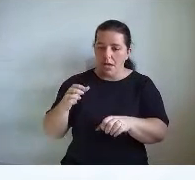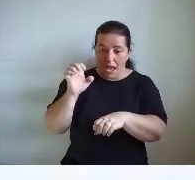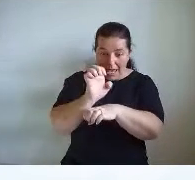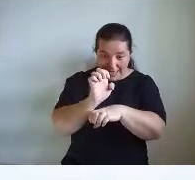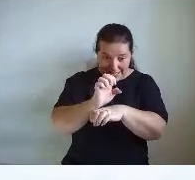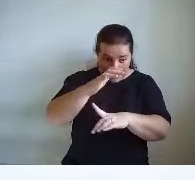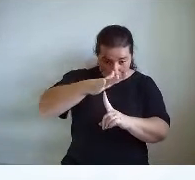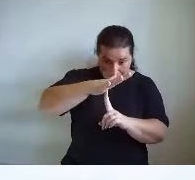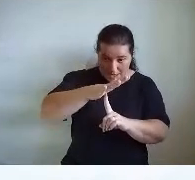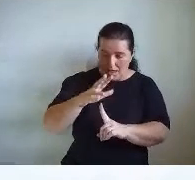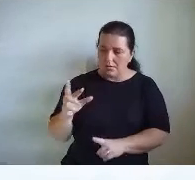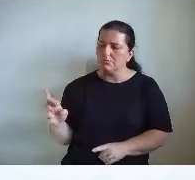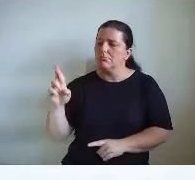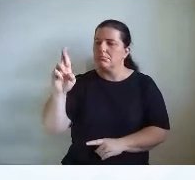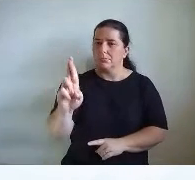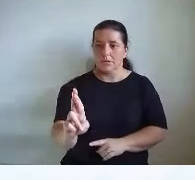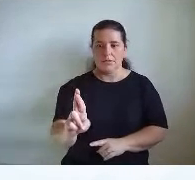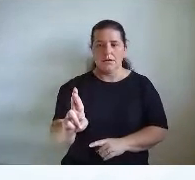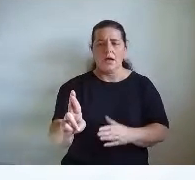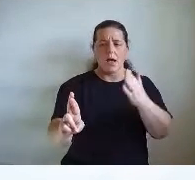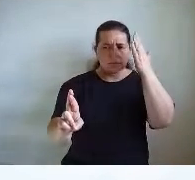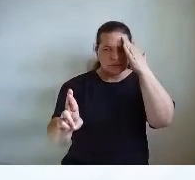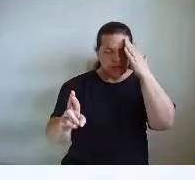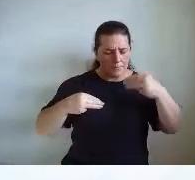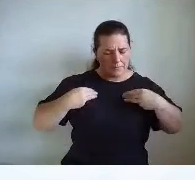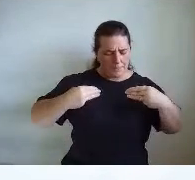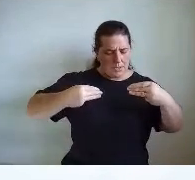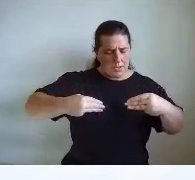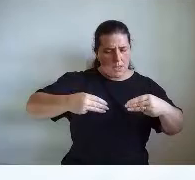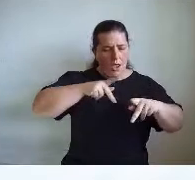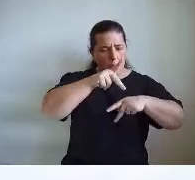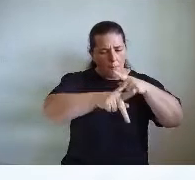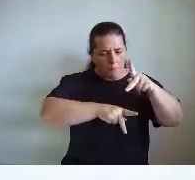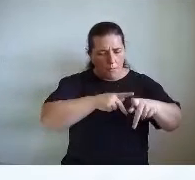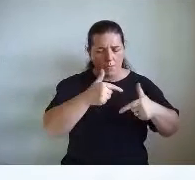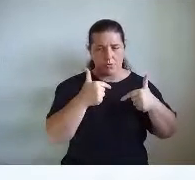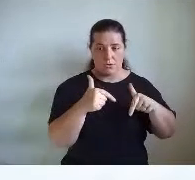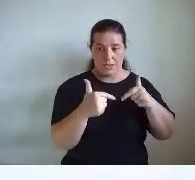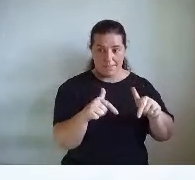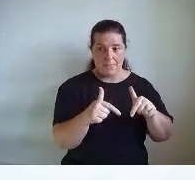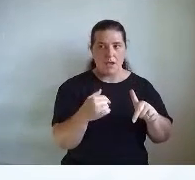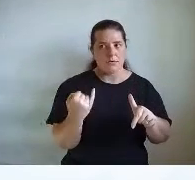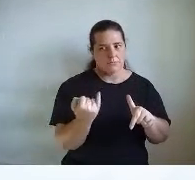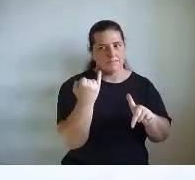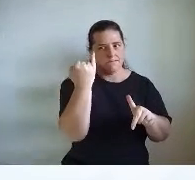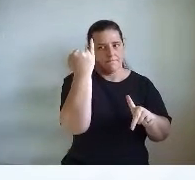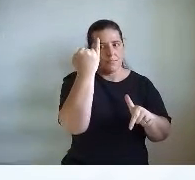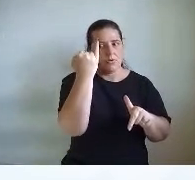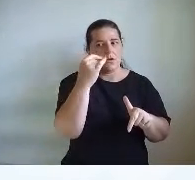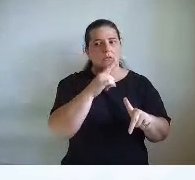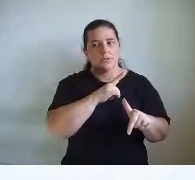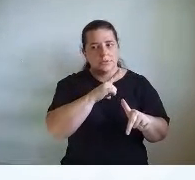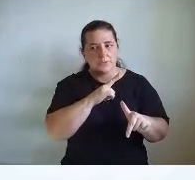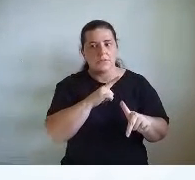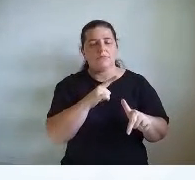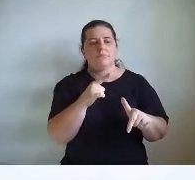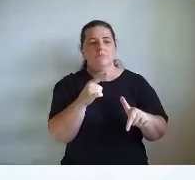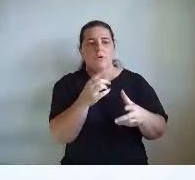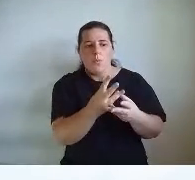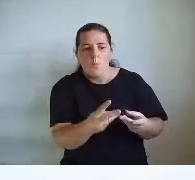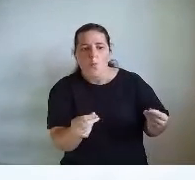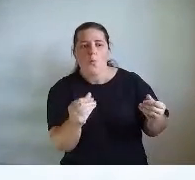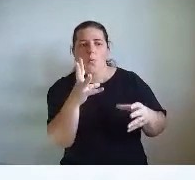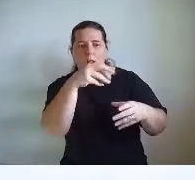Ministério Público do Trabalho, nós sabemos qual é a função dele e que essa função tem sido exercida com eficiência.